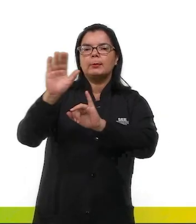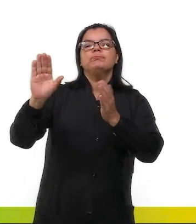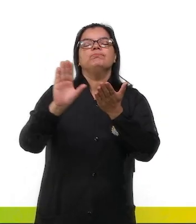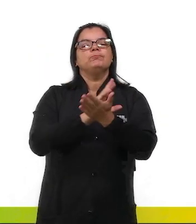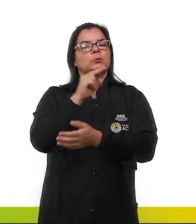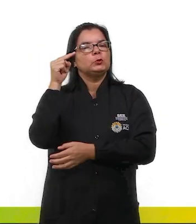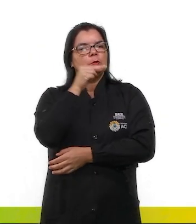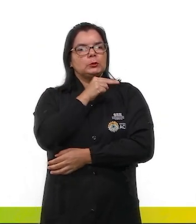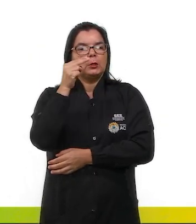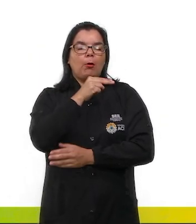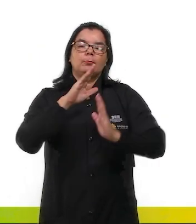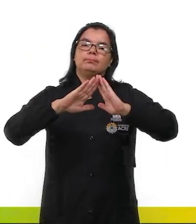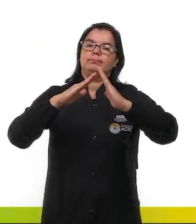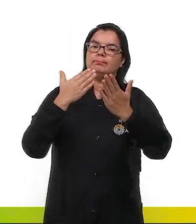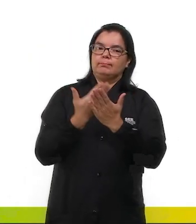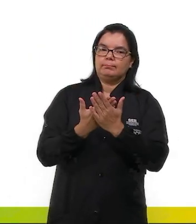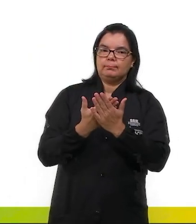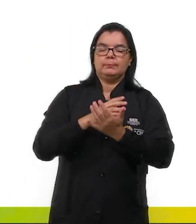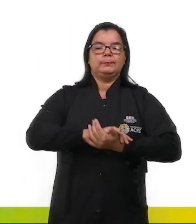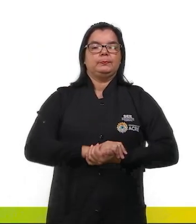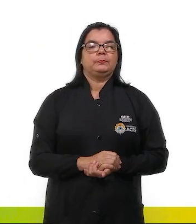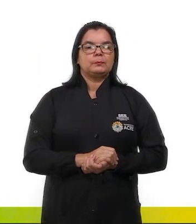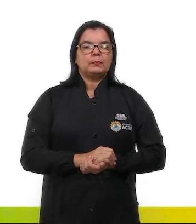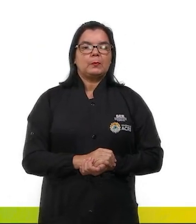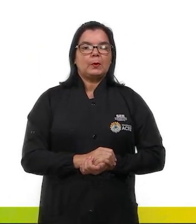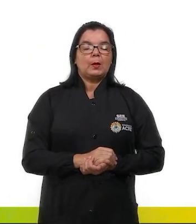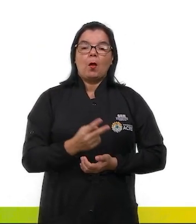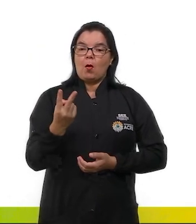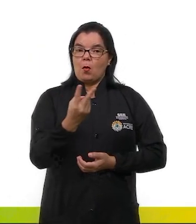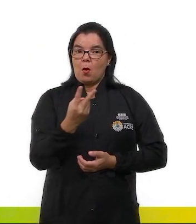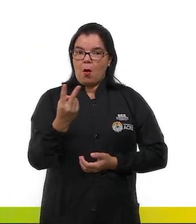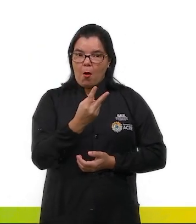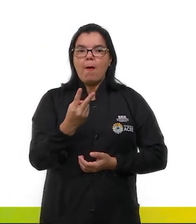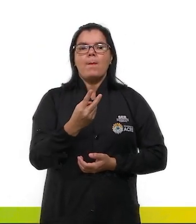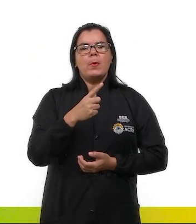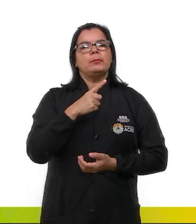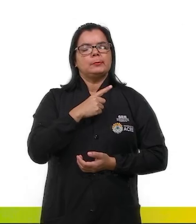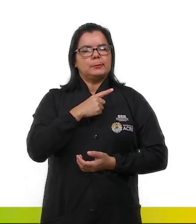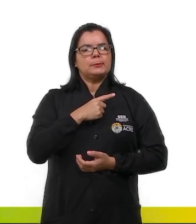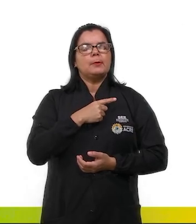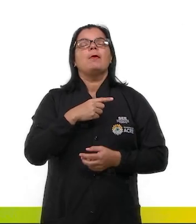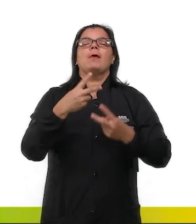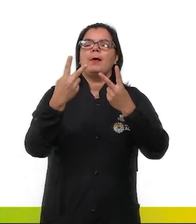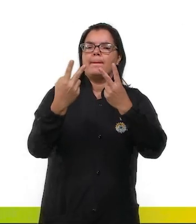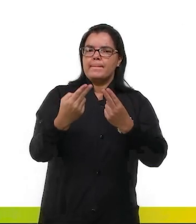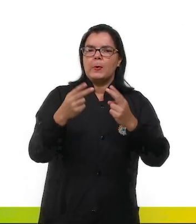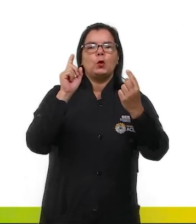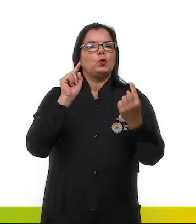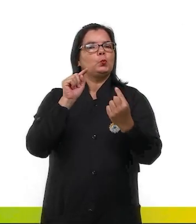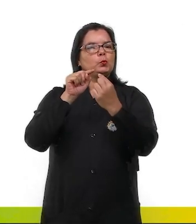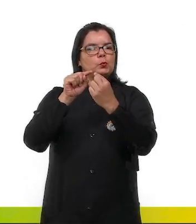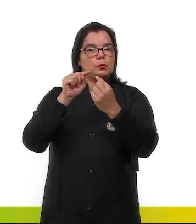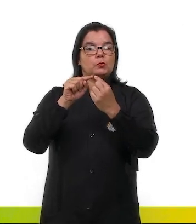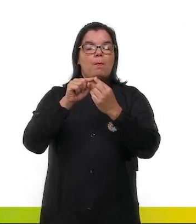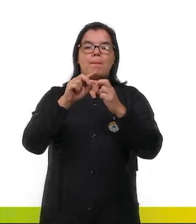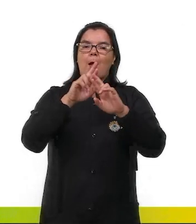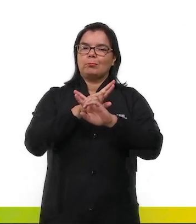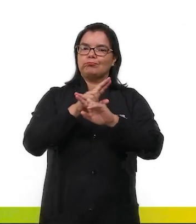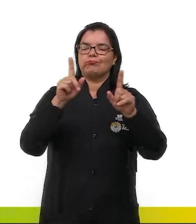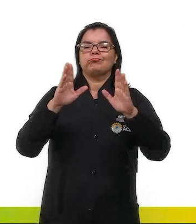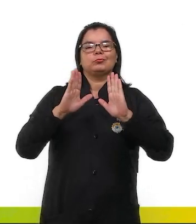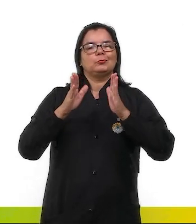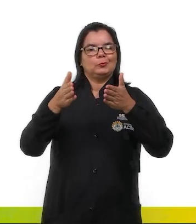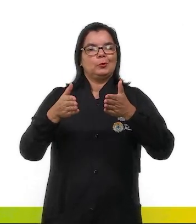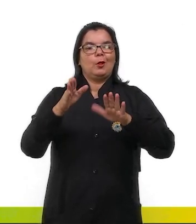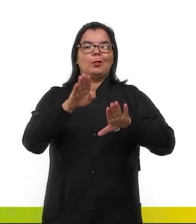verba emergencial para escolas. Ambos falam da mesma coisa, mas com enfoques diferentes, de